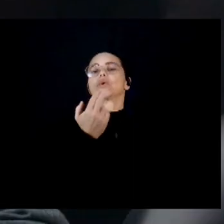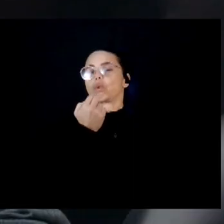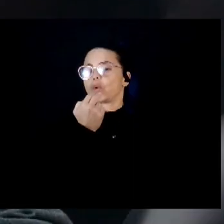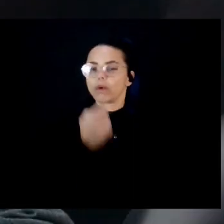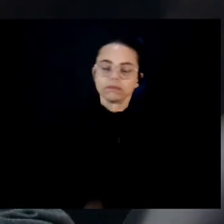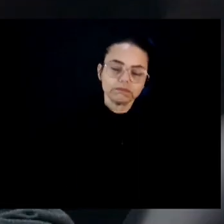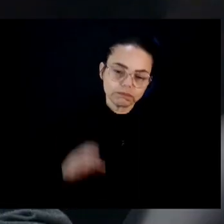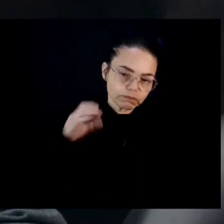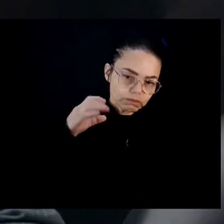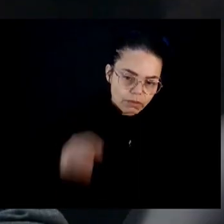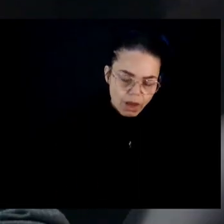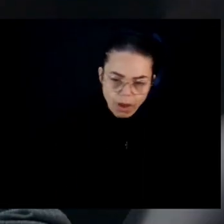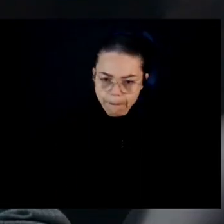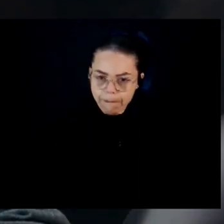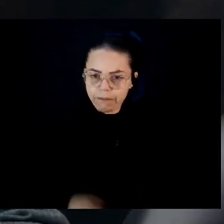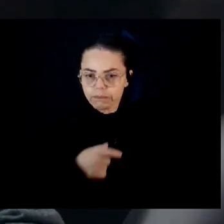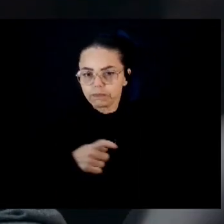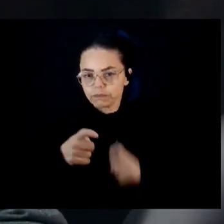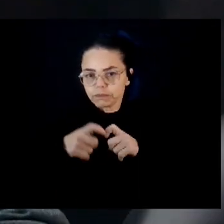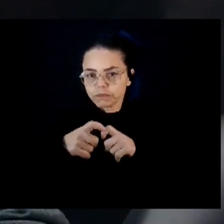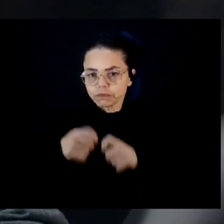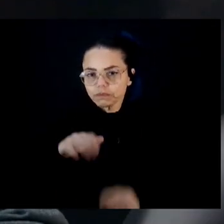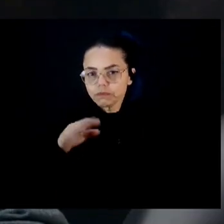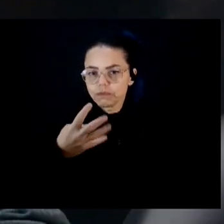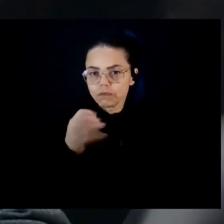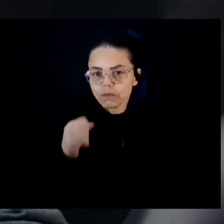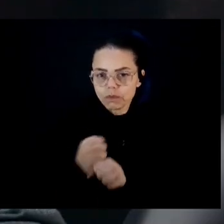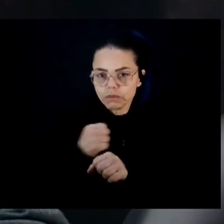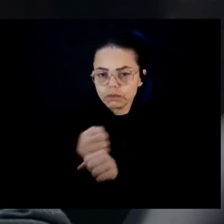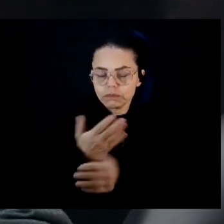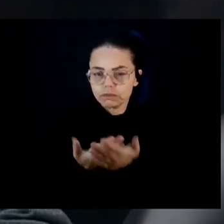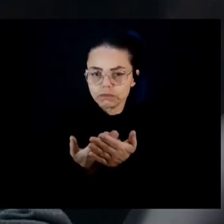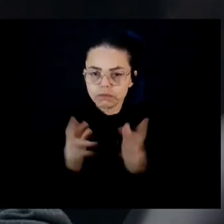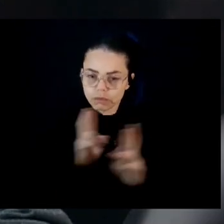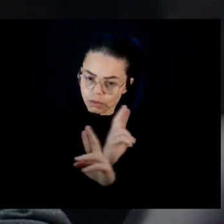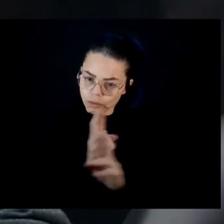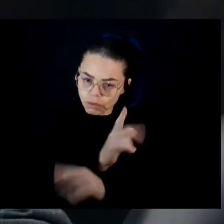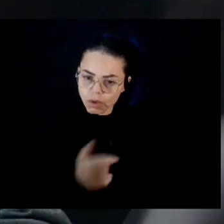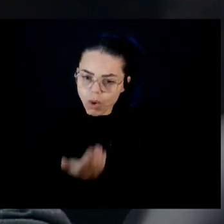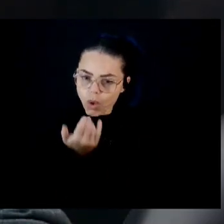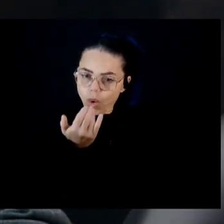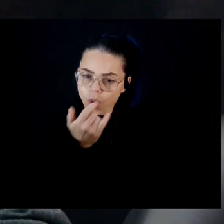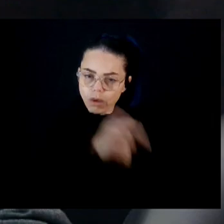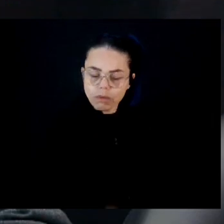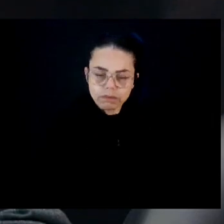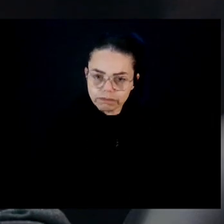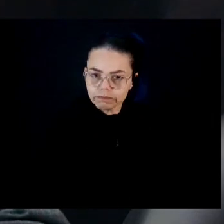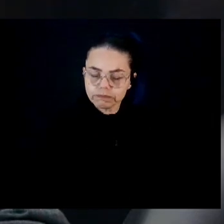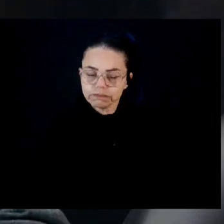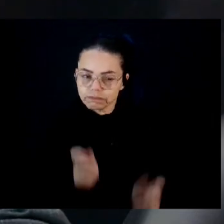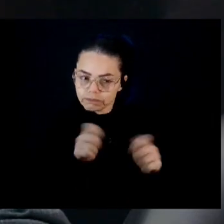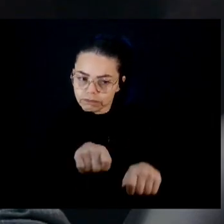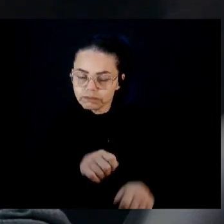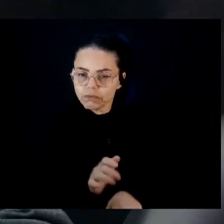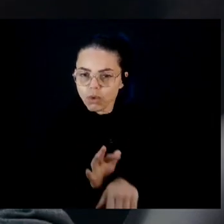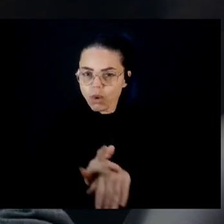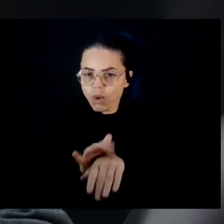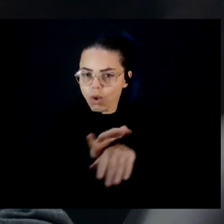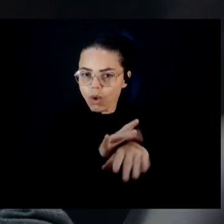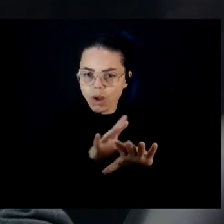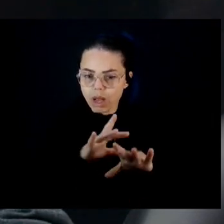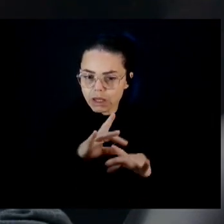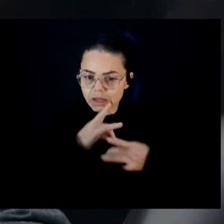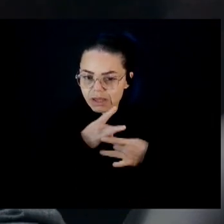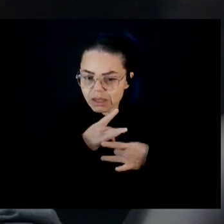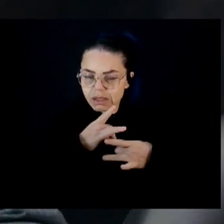Uma especialidade médica, mais de 40 anos, que estuda a relação dos alimentos com as possíveis doenças, né? E também